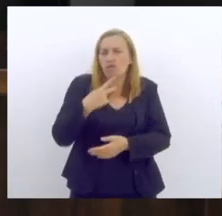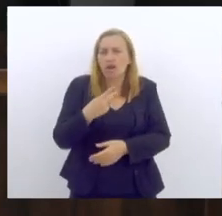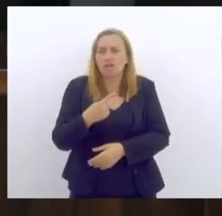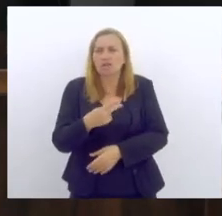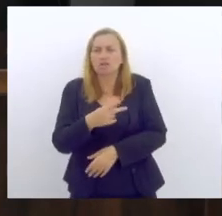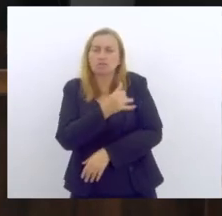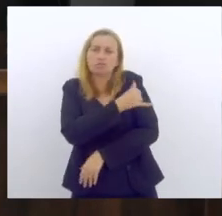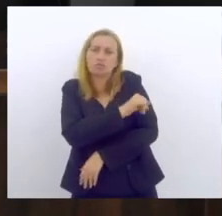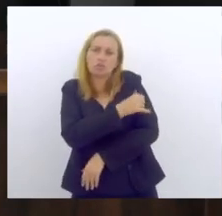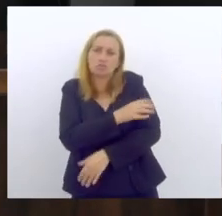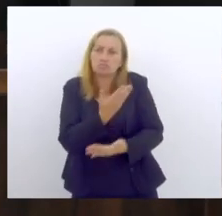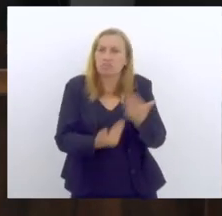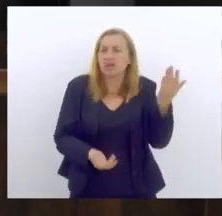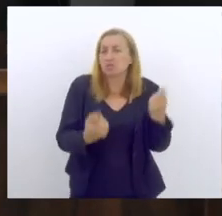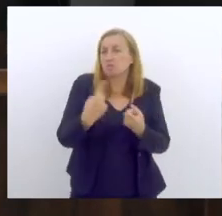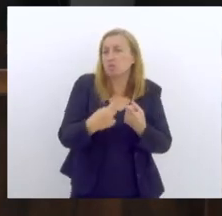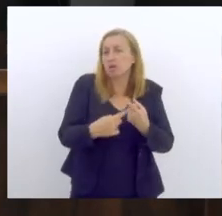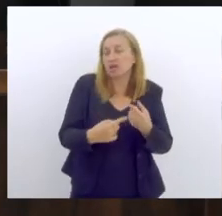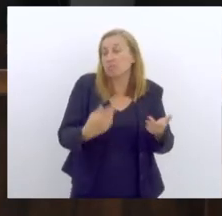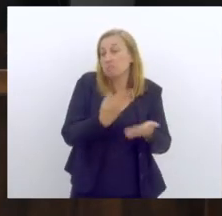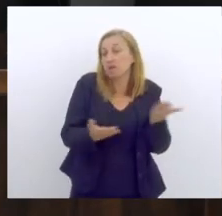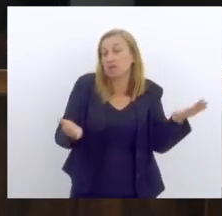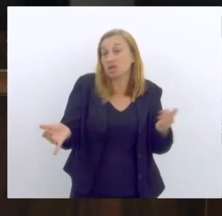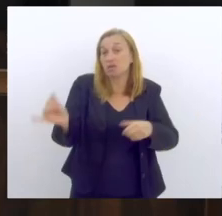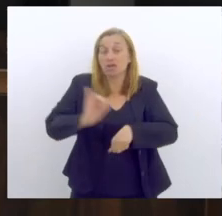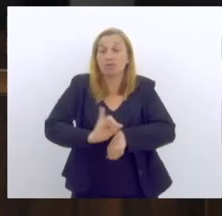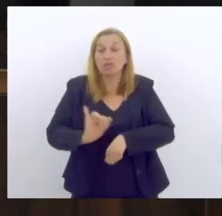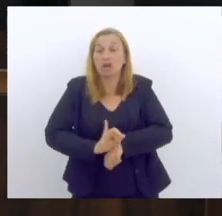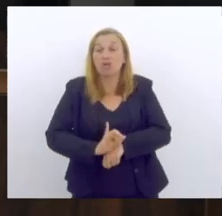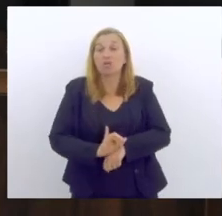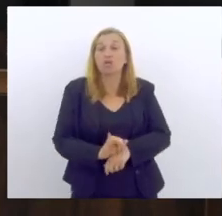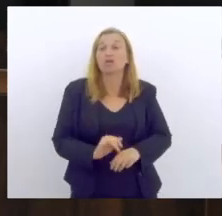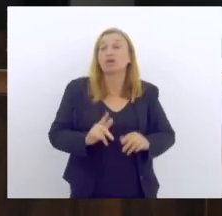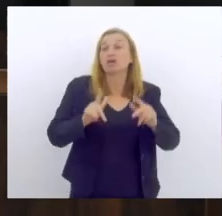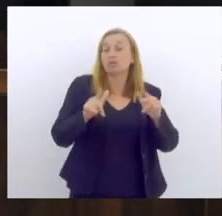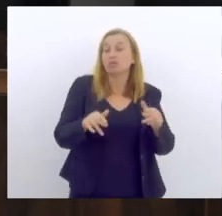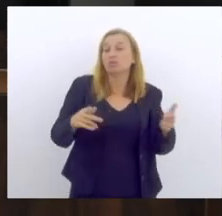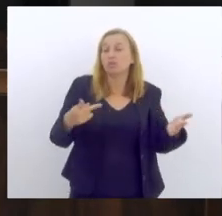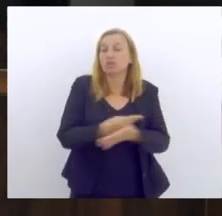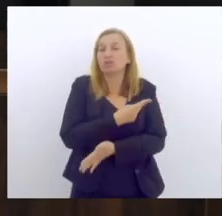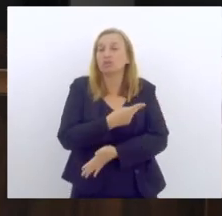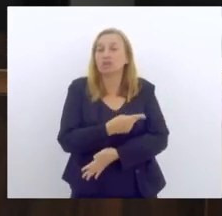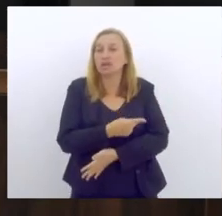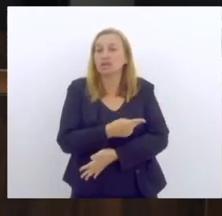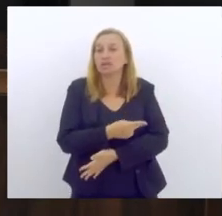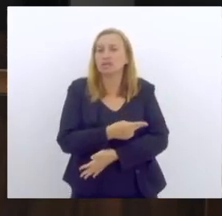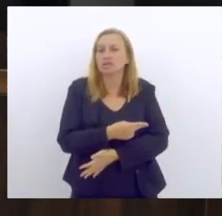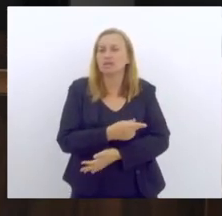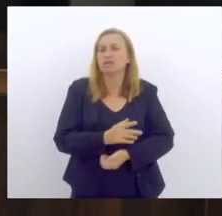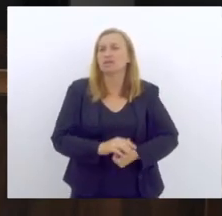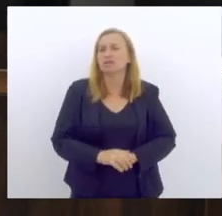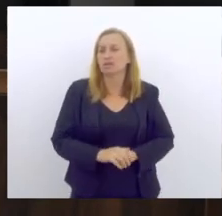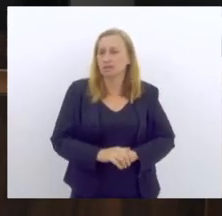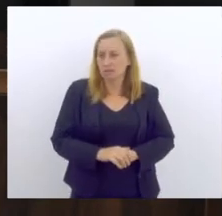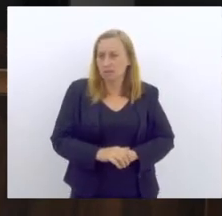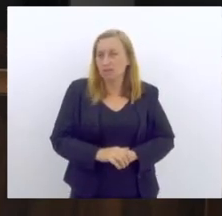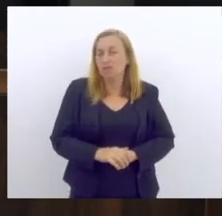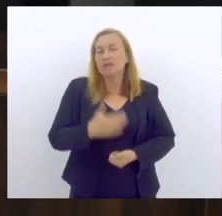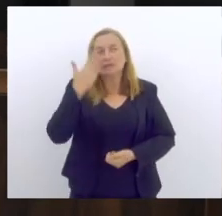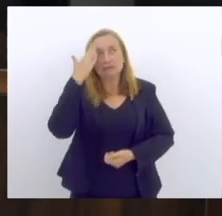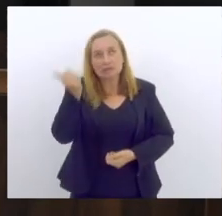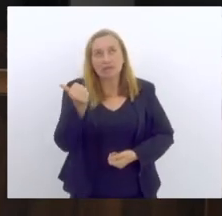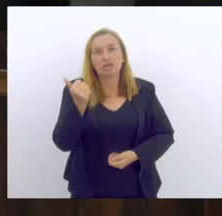a capital o mesmo quando acontece a fusão eu sei que a gente